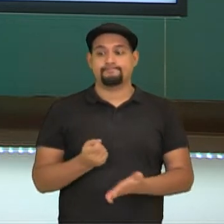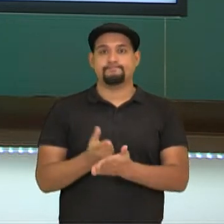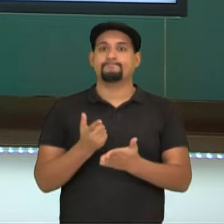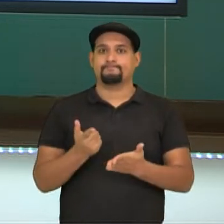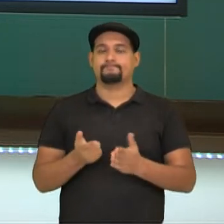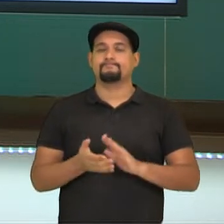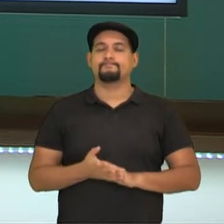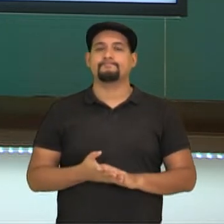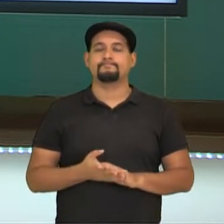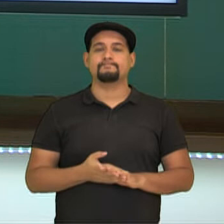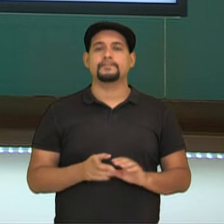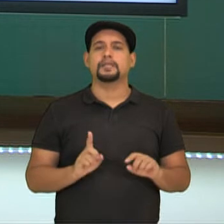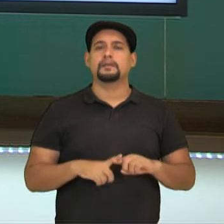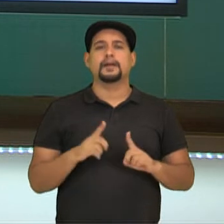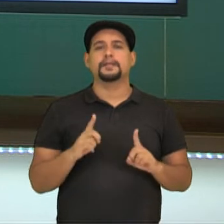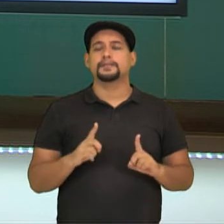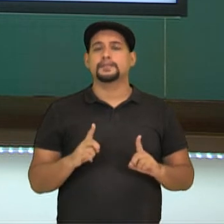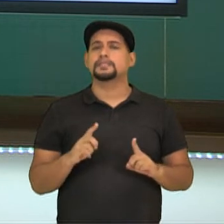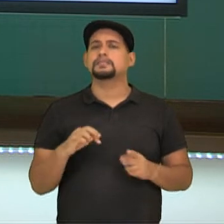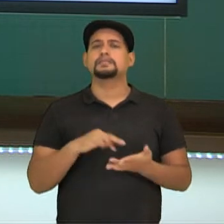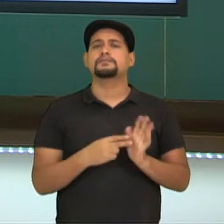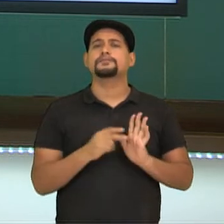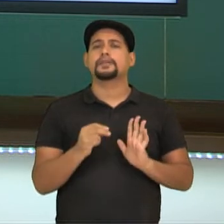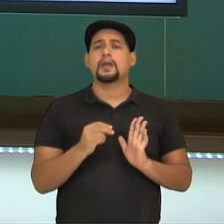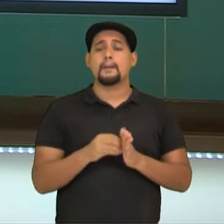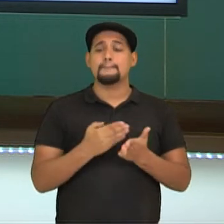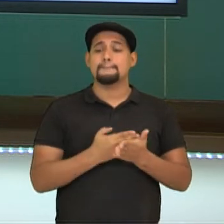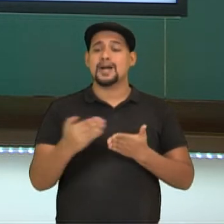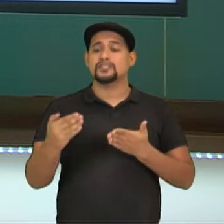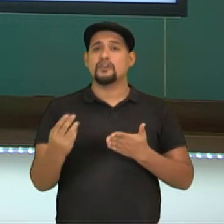despesa. Então, portanto, está passando